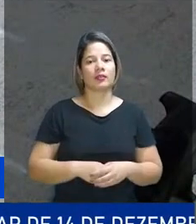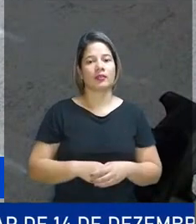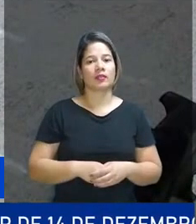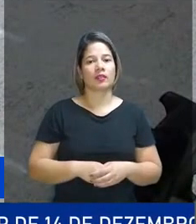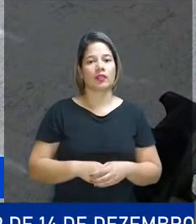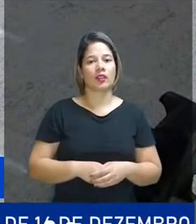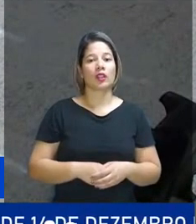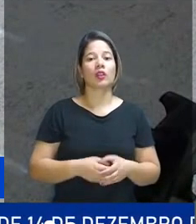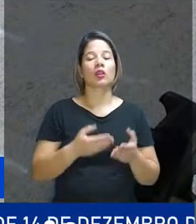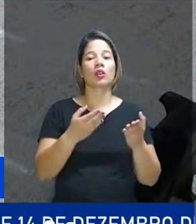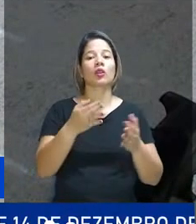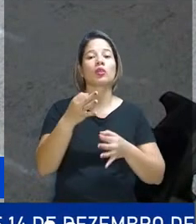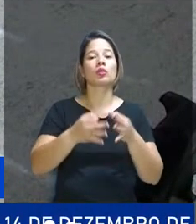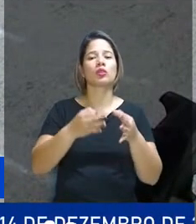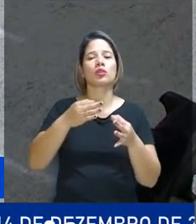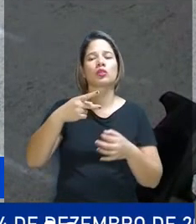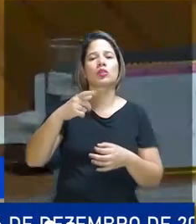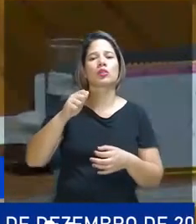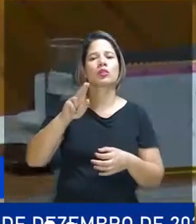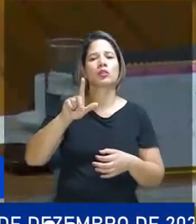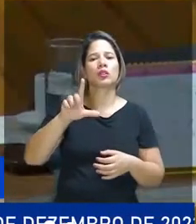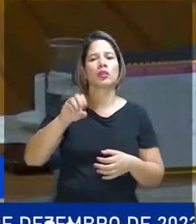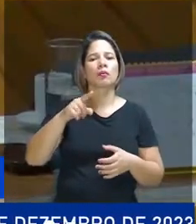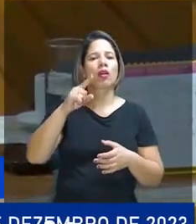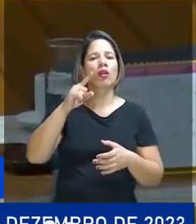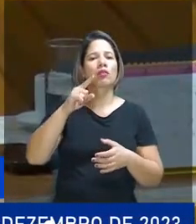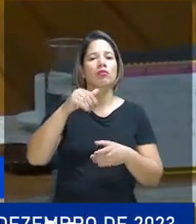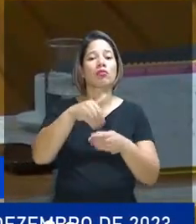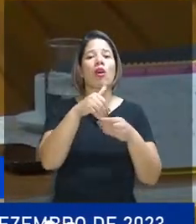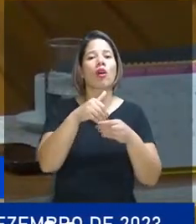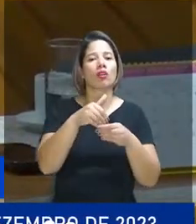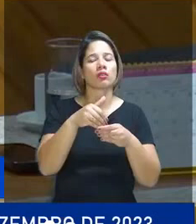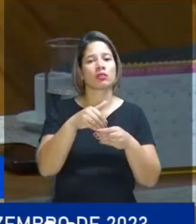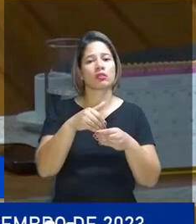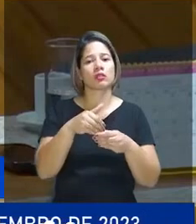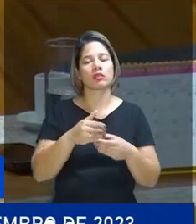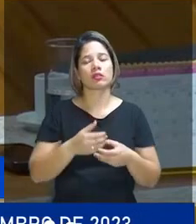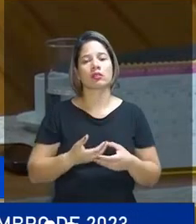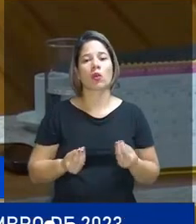Madeira. Presidente, todas